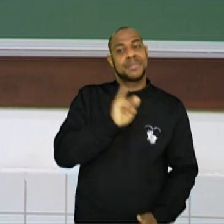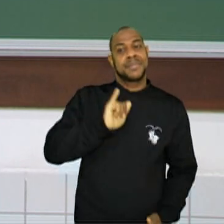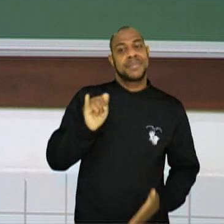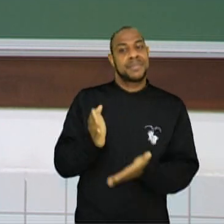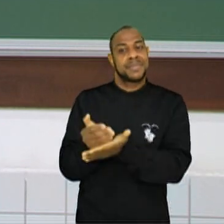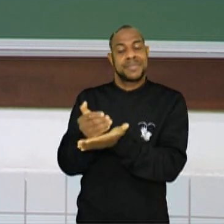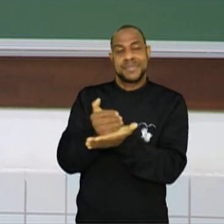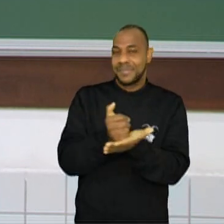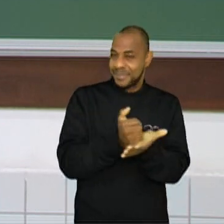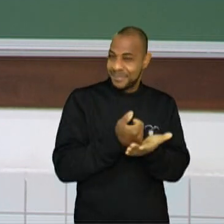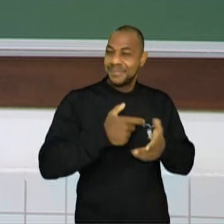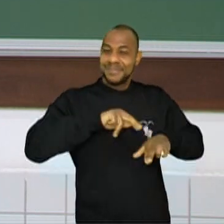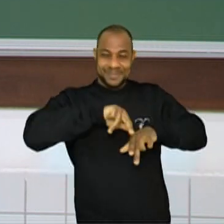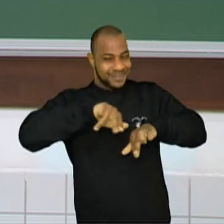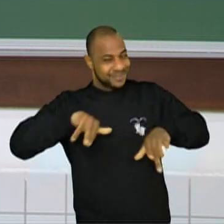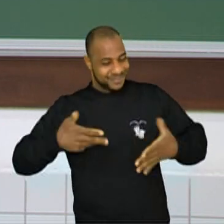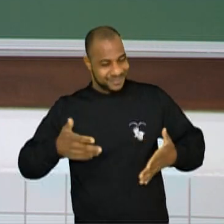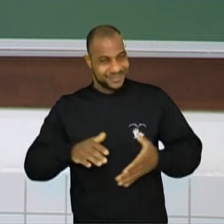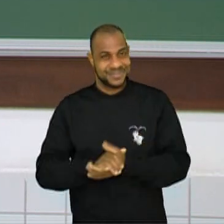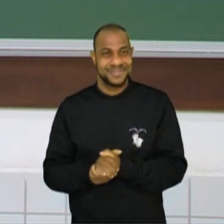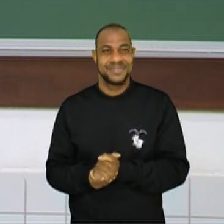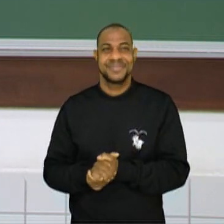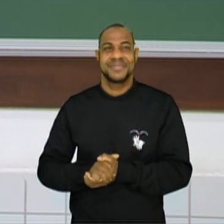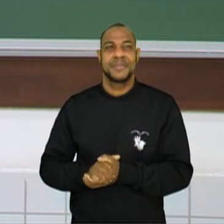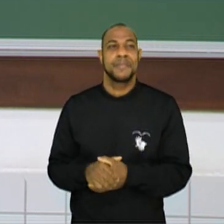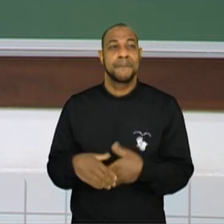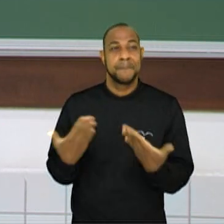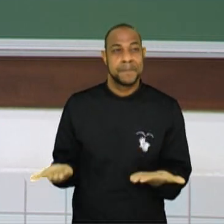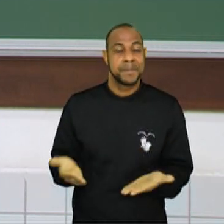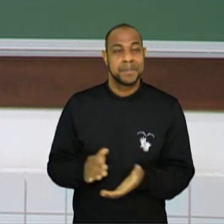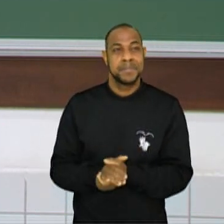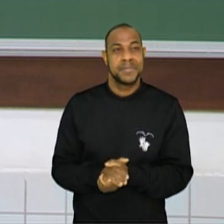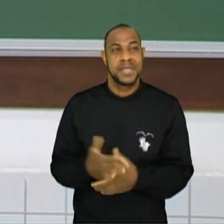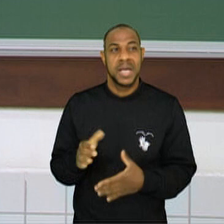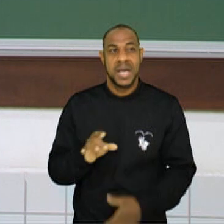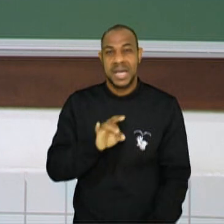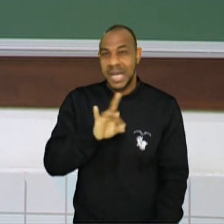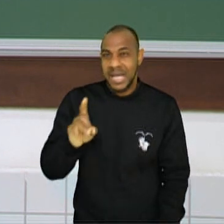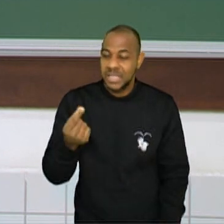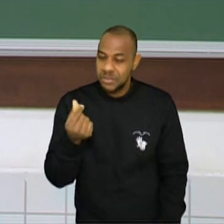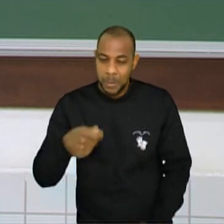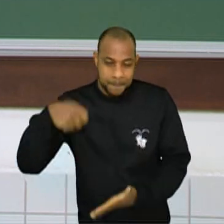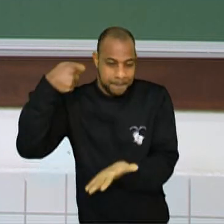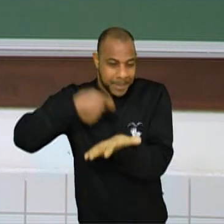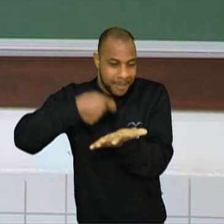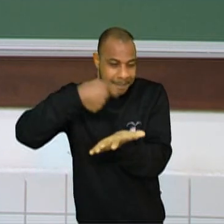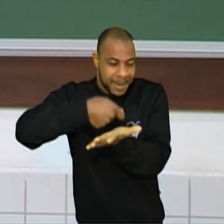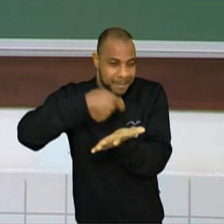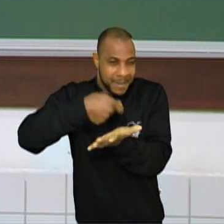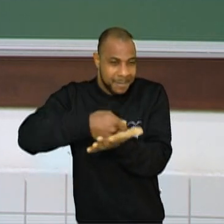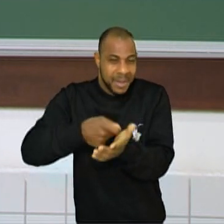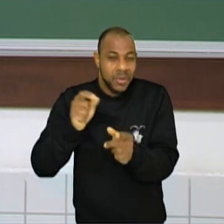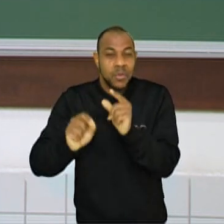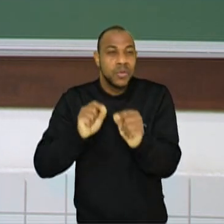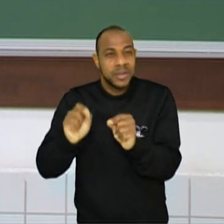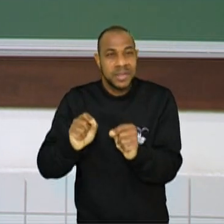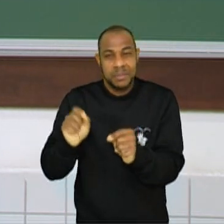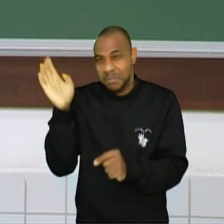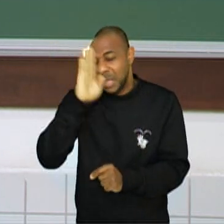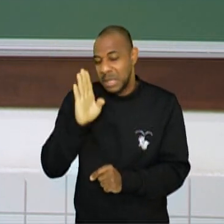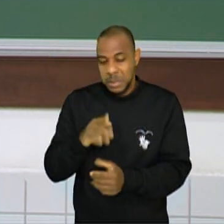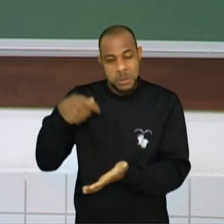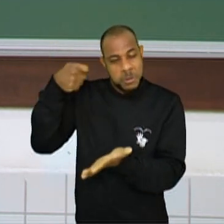tributos trabalhistas, em encargos trabalhistas da noite para o dia, né? Cada dinheiro pago, cada centavo gasto pelo